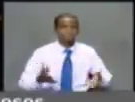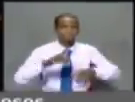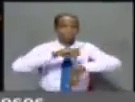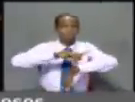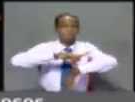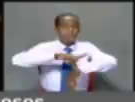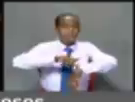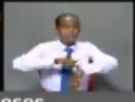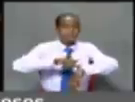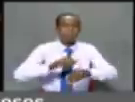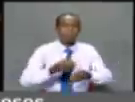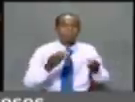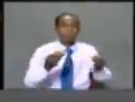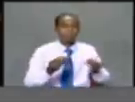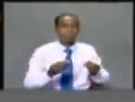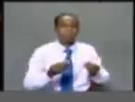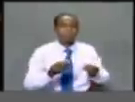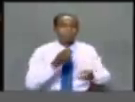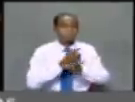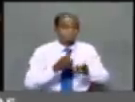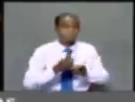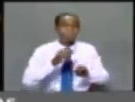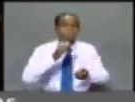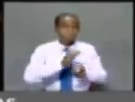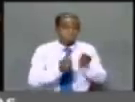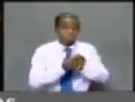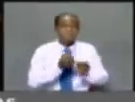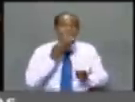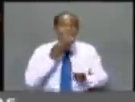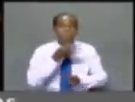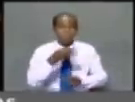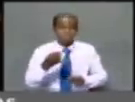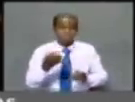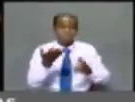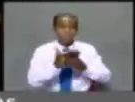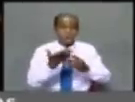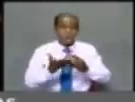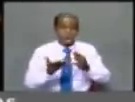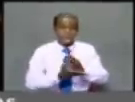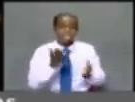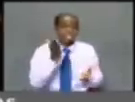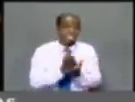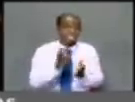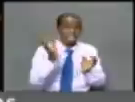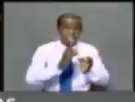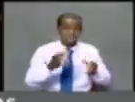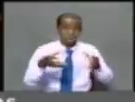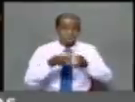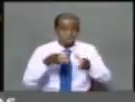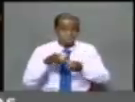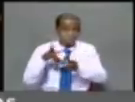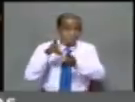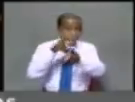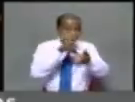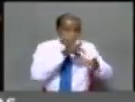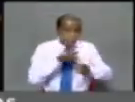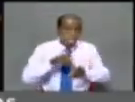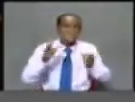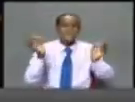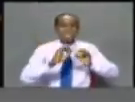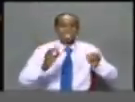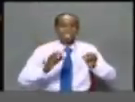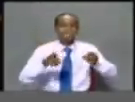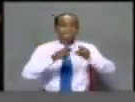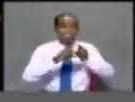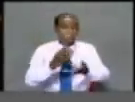Irregularidades no processo de contratação, falta de fiscalização das obras e má qualidade dos